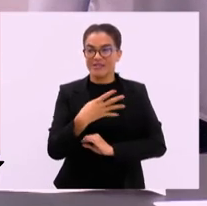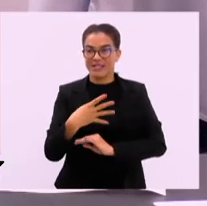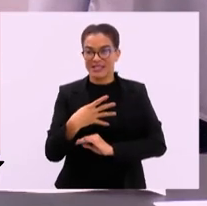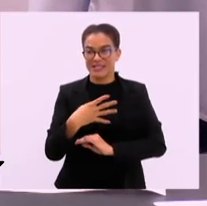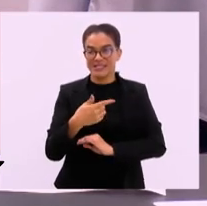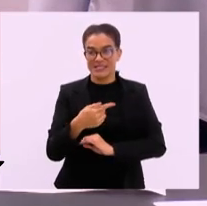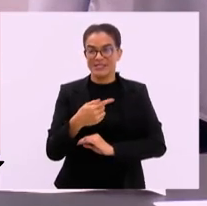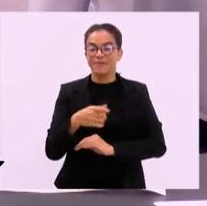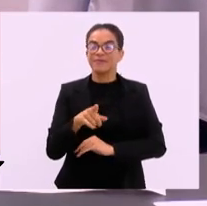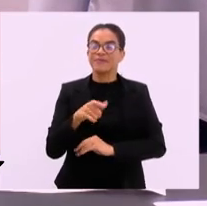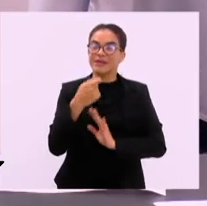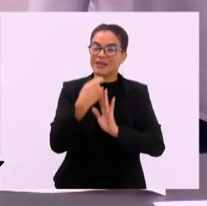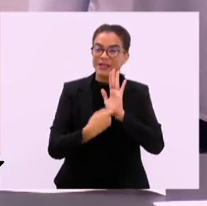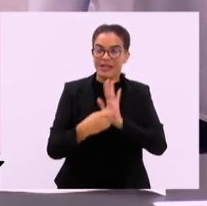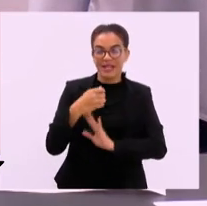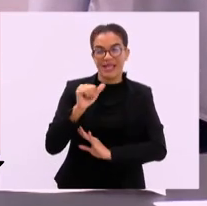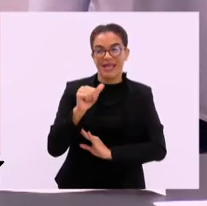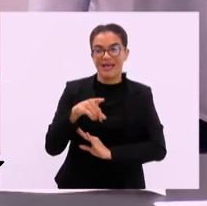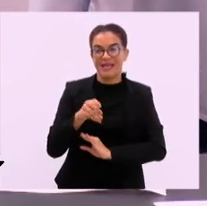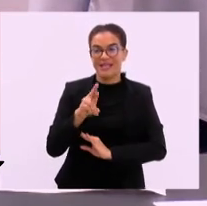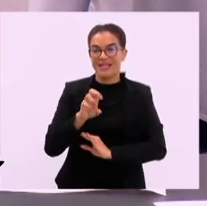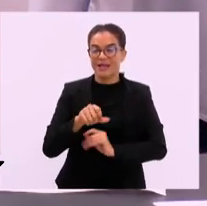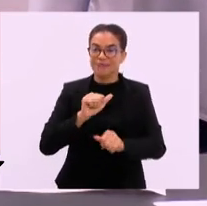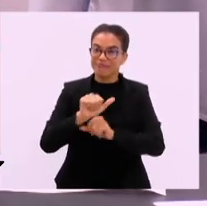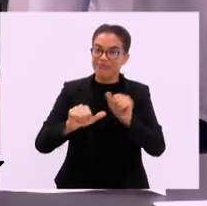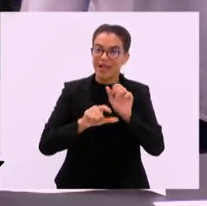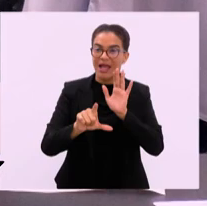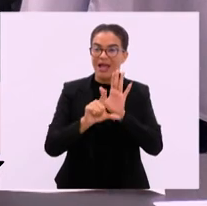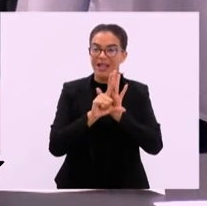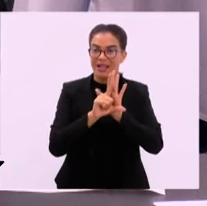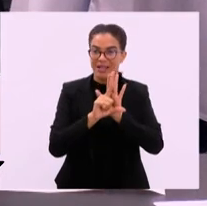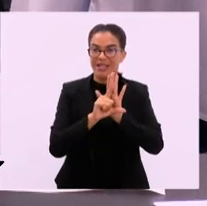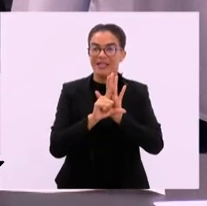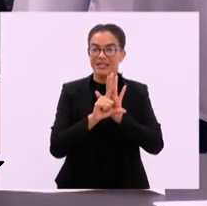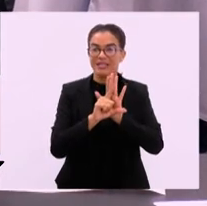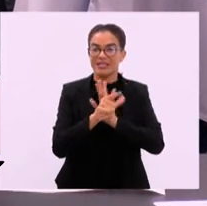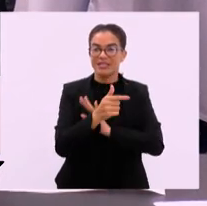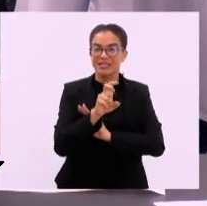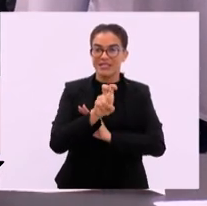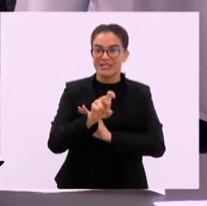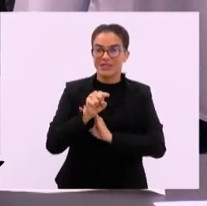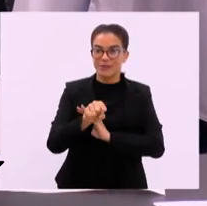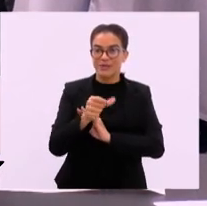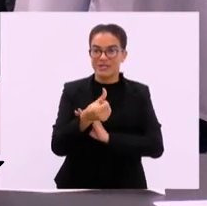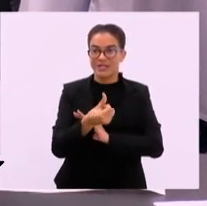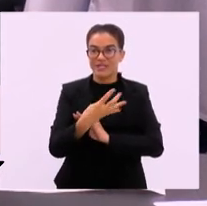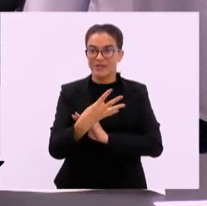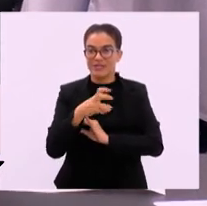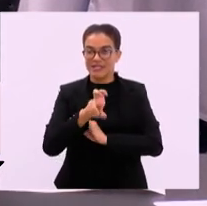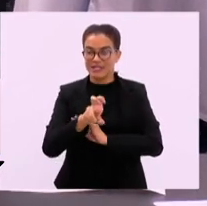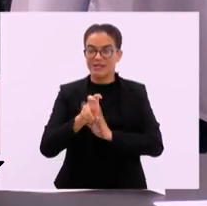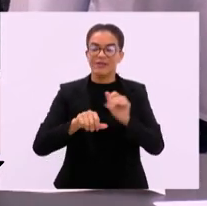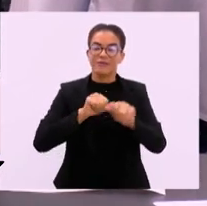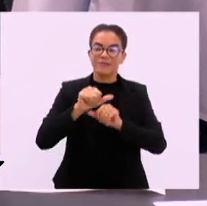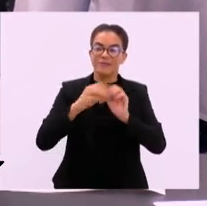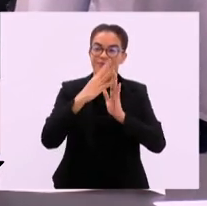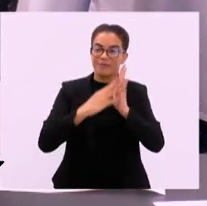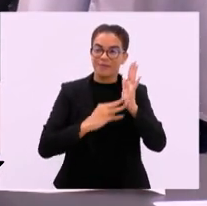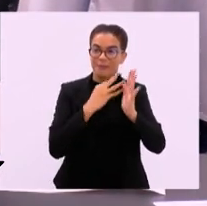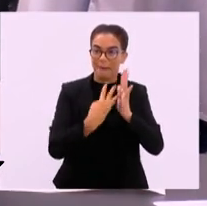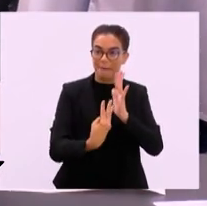23, de autoria do deputado Andrezinho Siciliano, que altera o anexo da Lei 5.645, de 6 de janeiro de